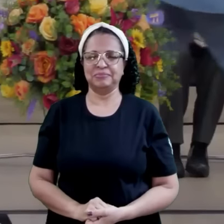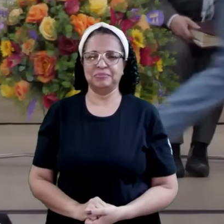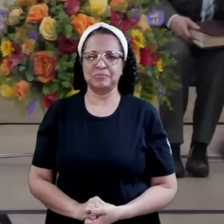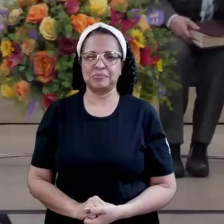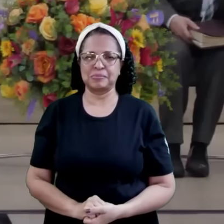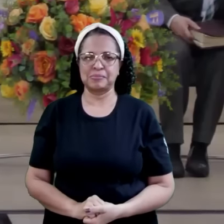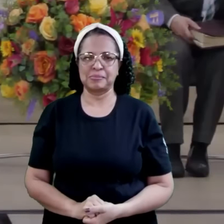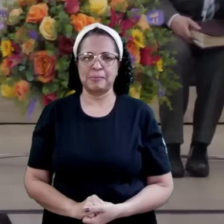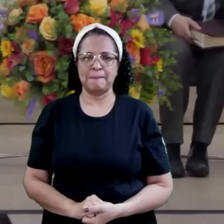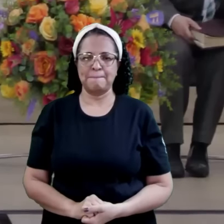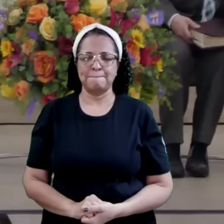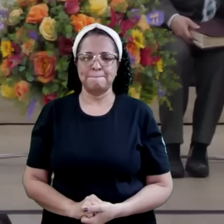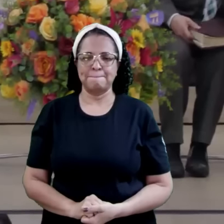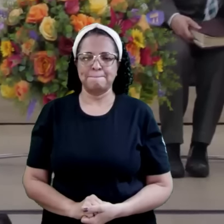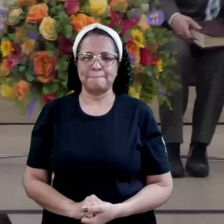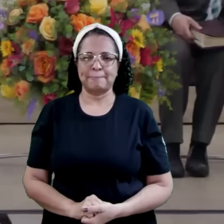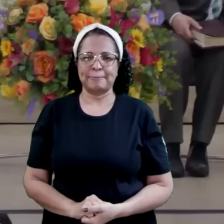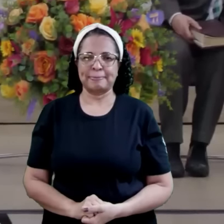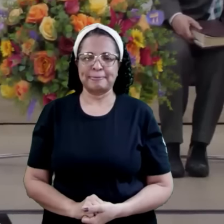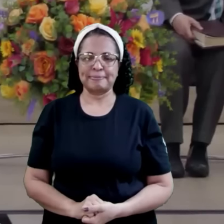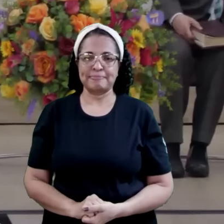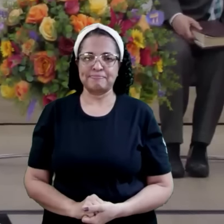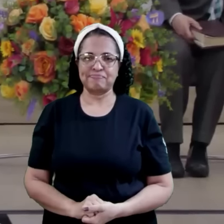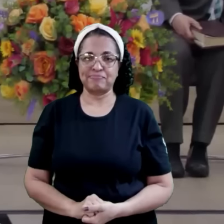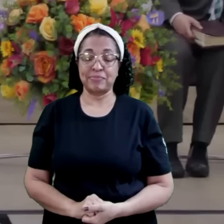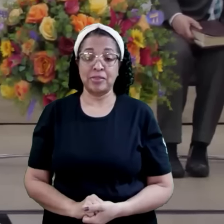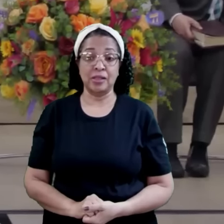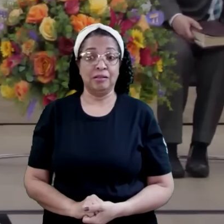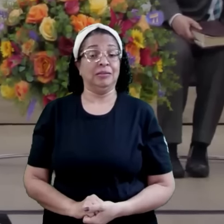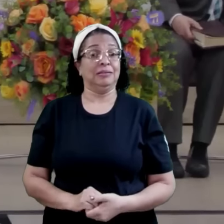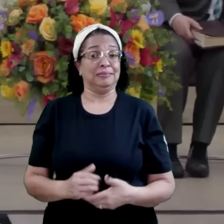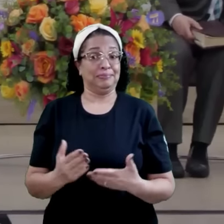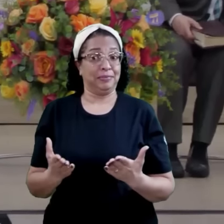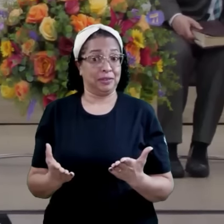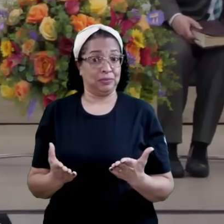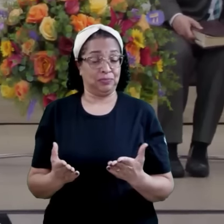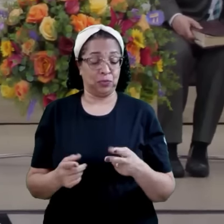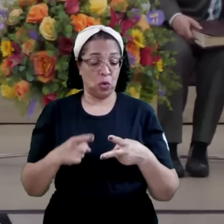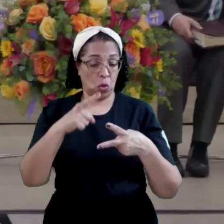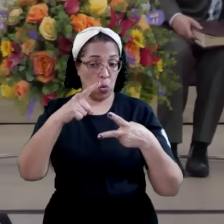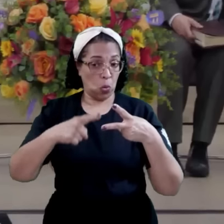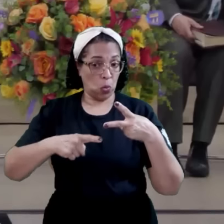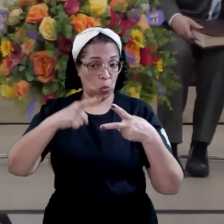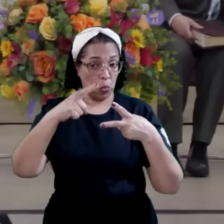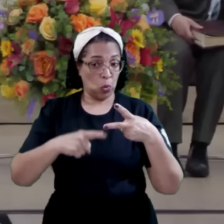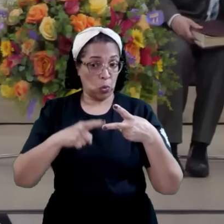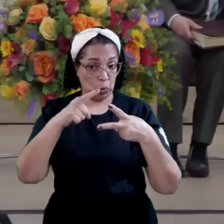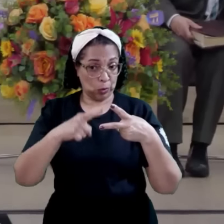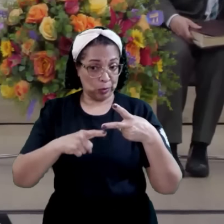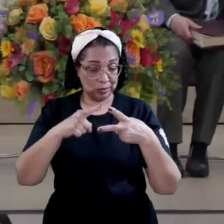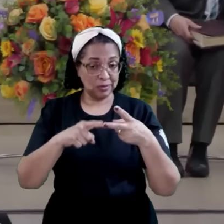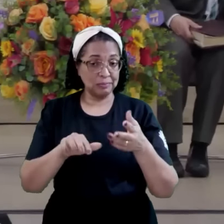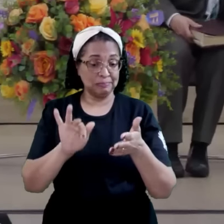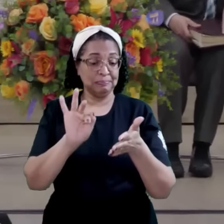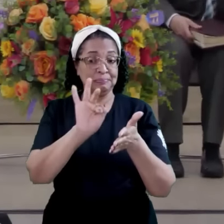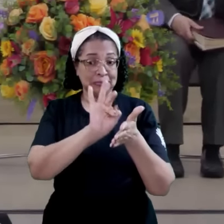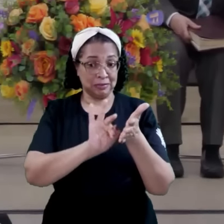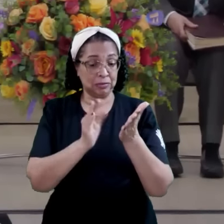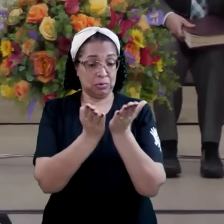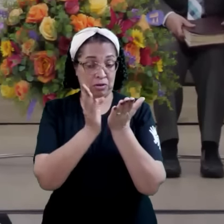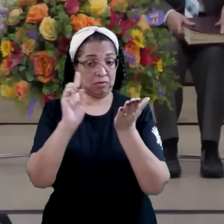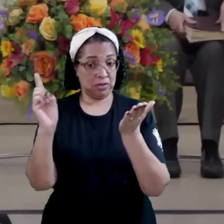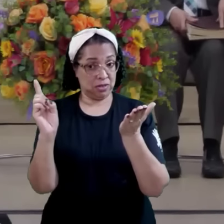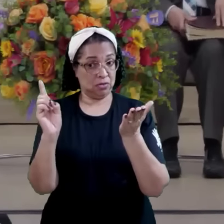Jesus irmãos esse texto que nós acabamos de ler dois textos distintos a